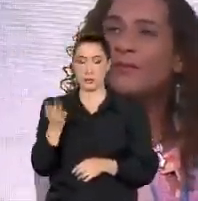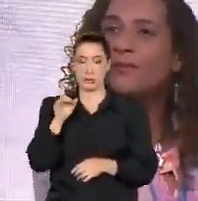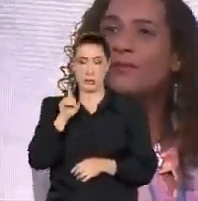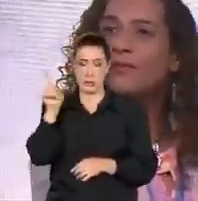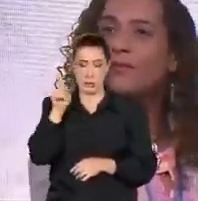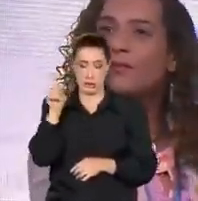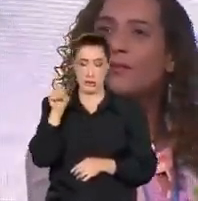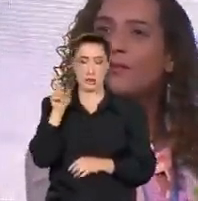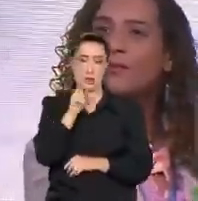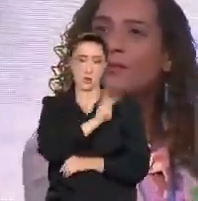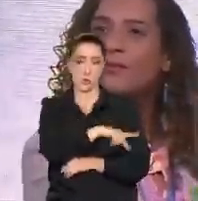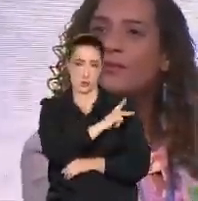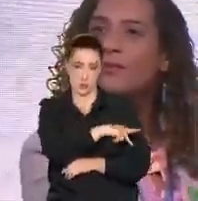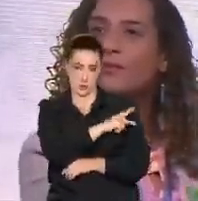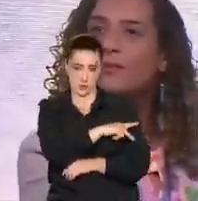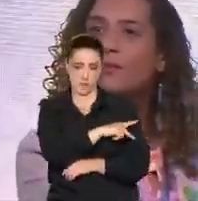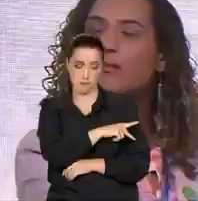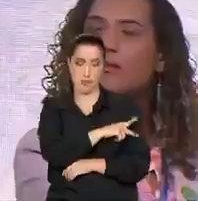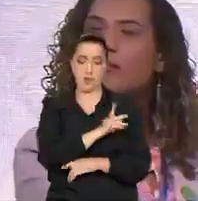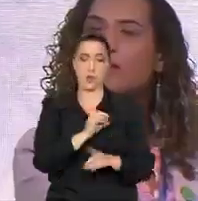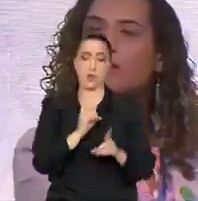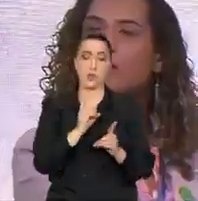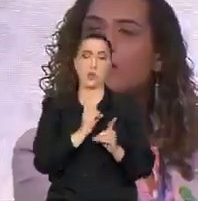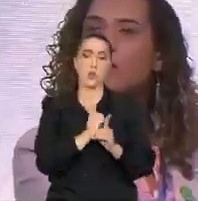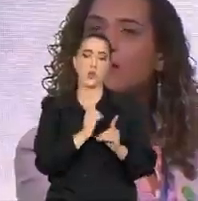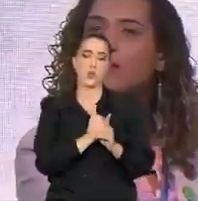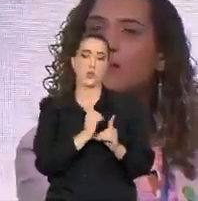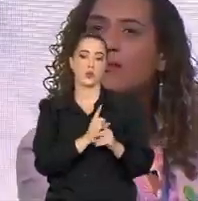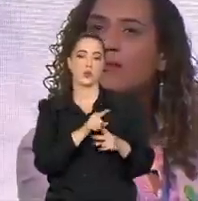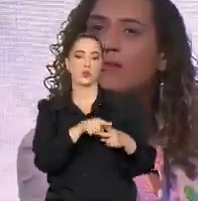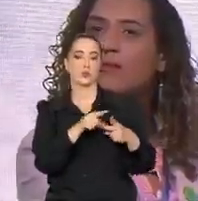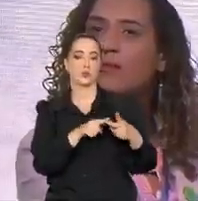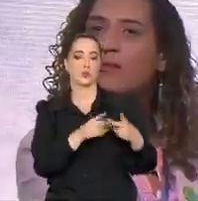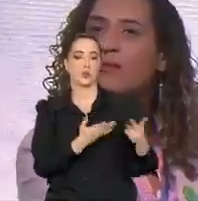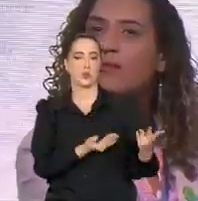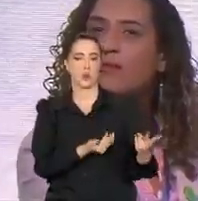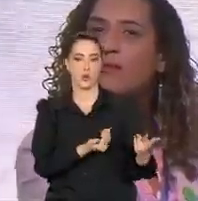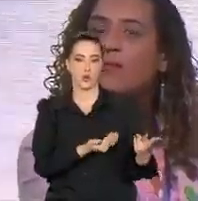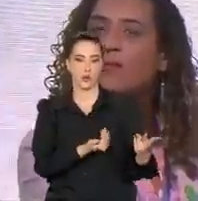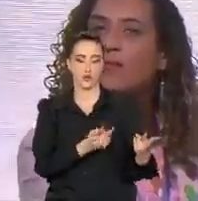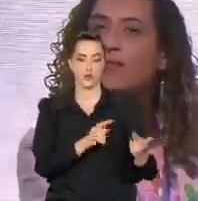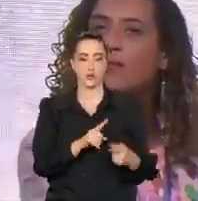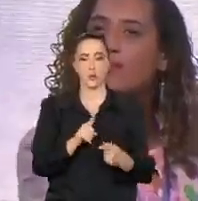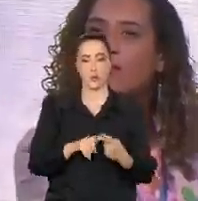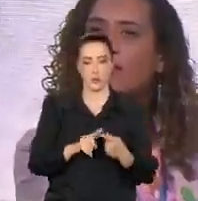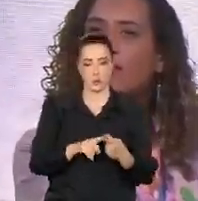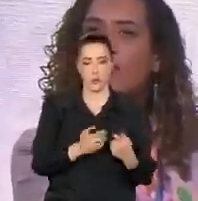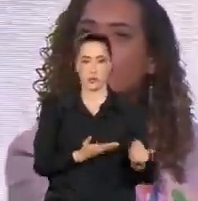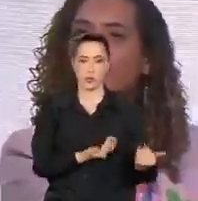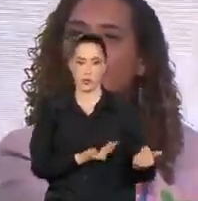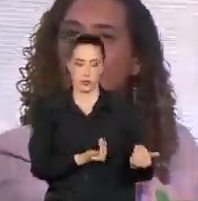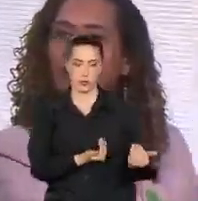lá ele teve um encontro com dois jovens. Um primeiro